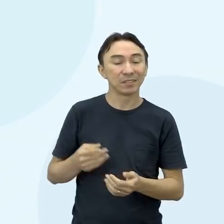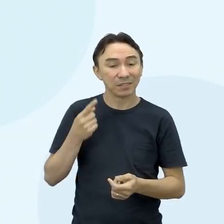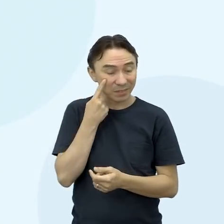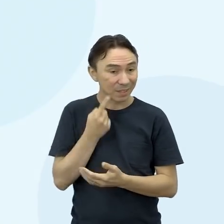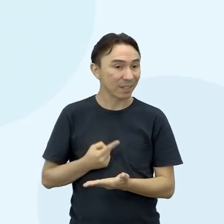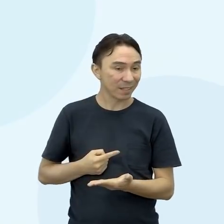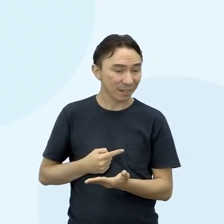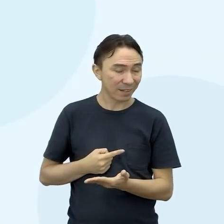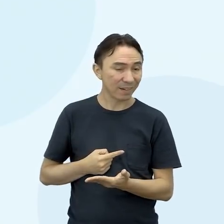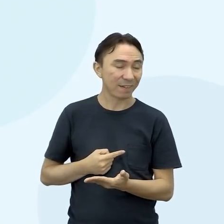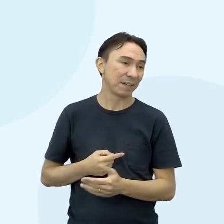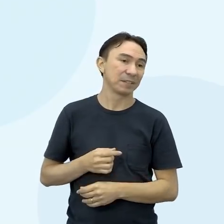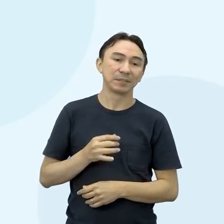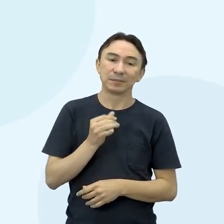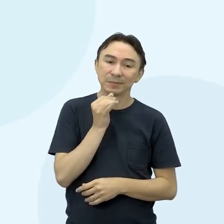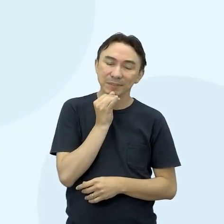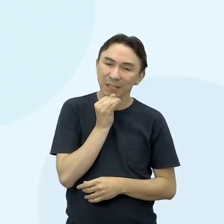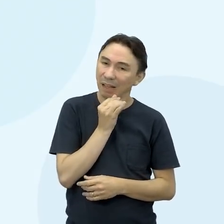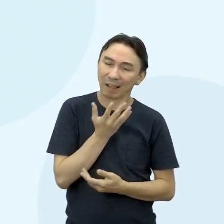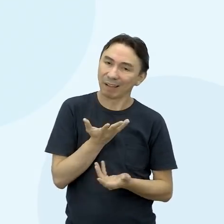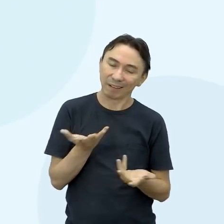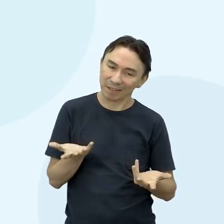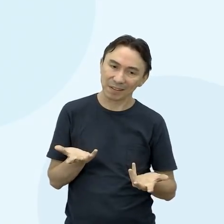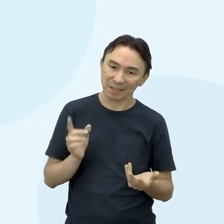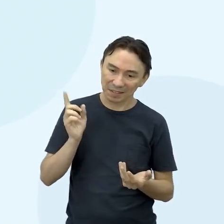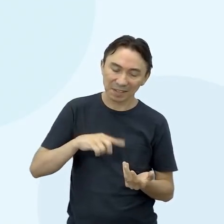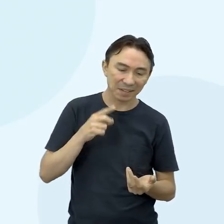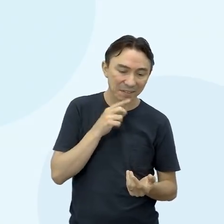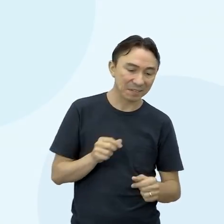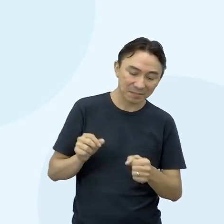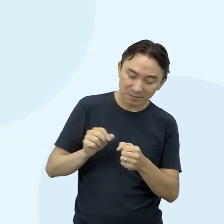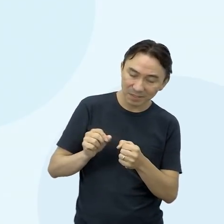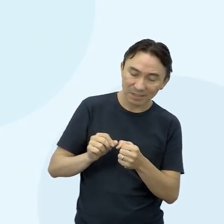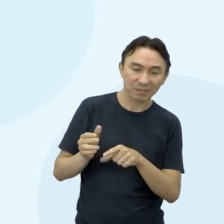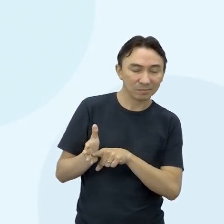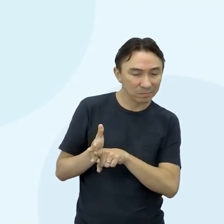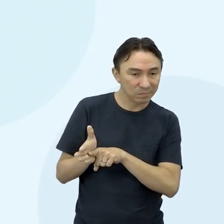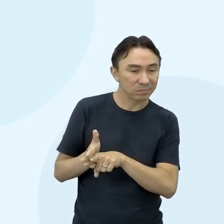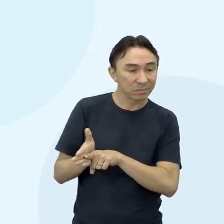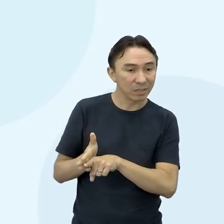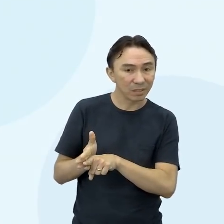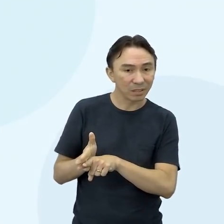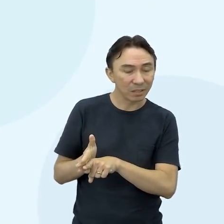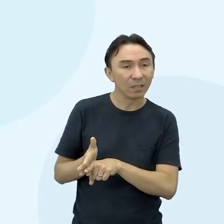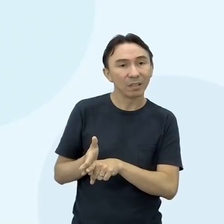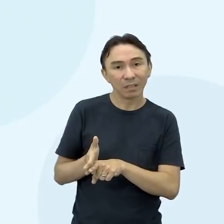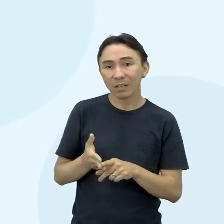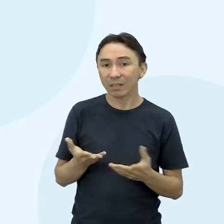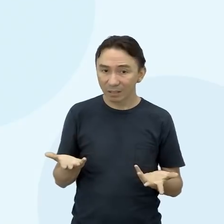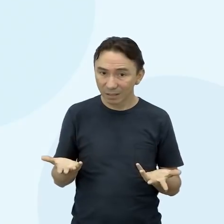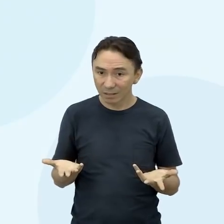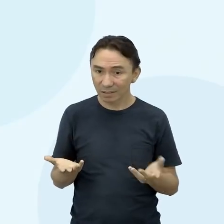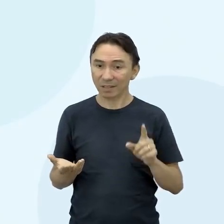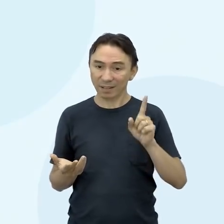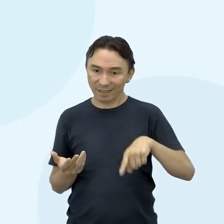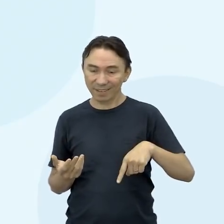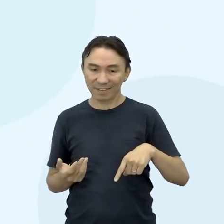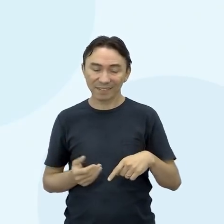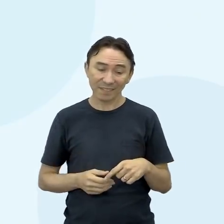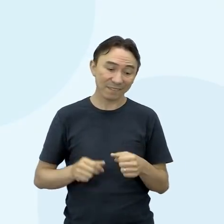em aberto. Exemplo, explorar, analisar, produzir, né, Grazi? Sim. Ficaria igual aos objetos de